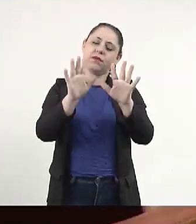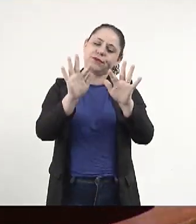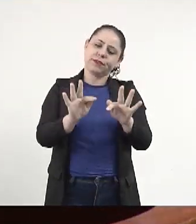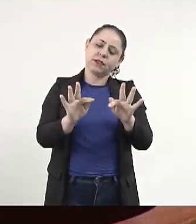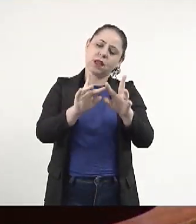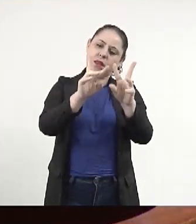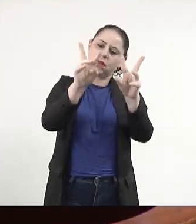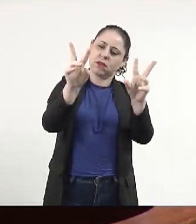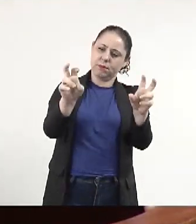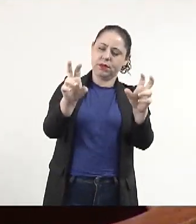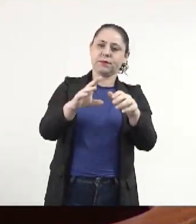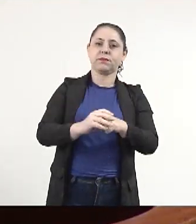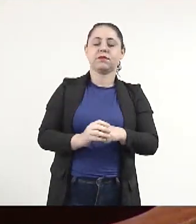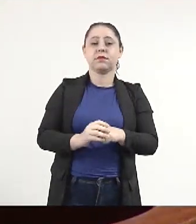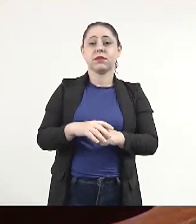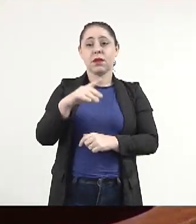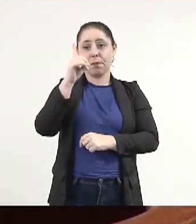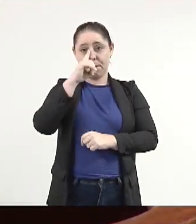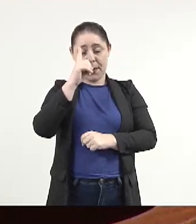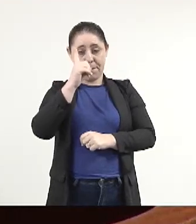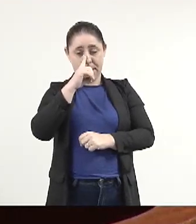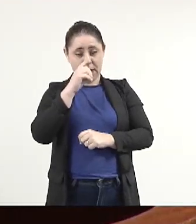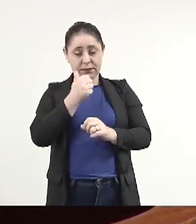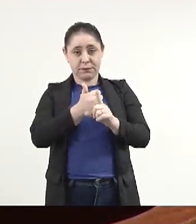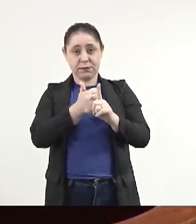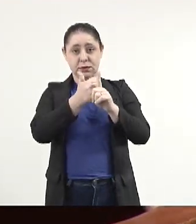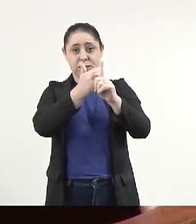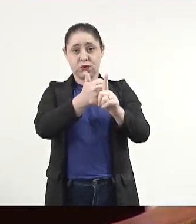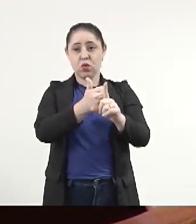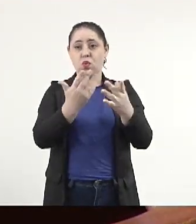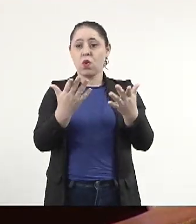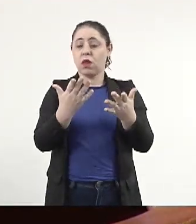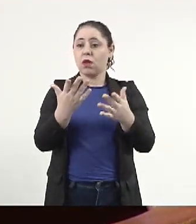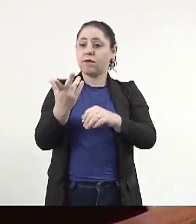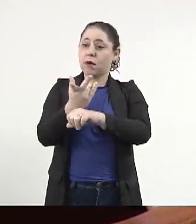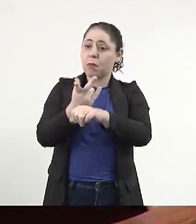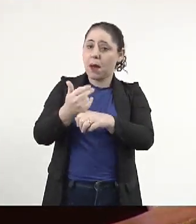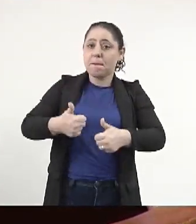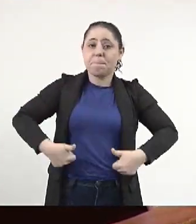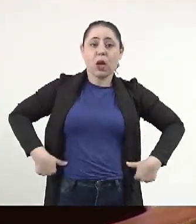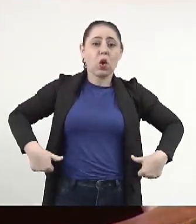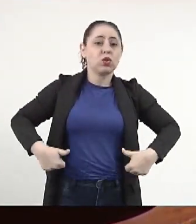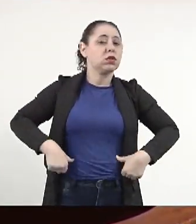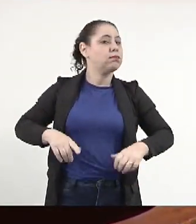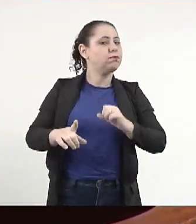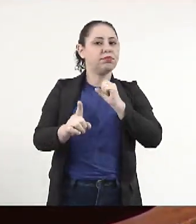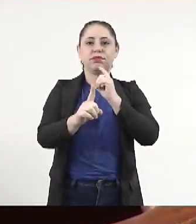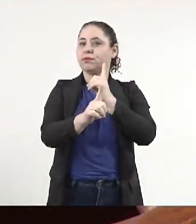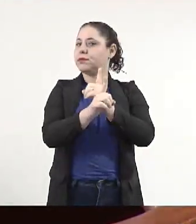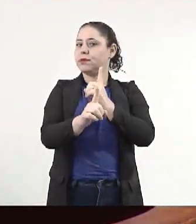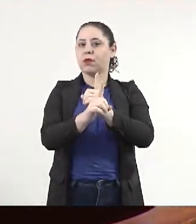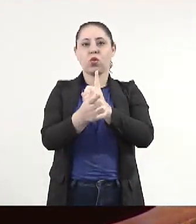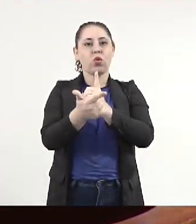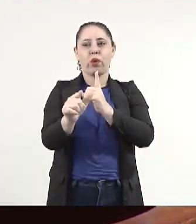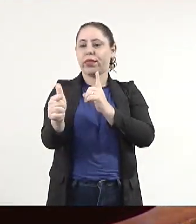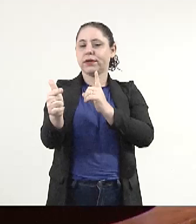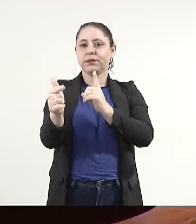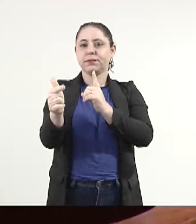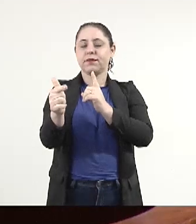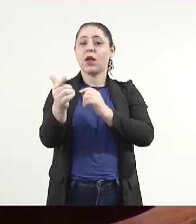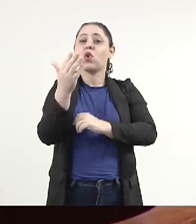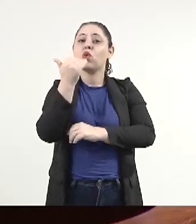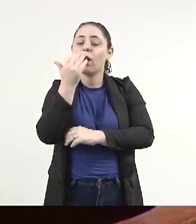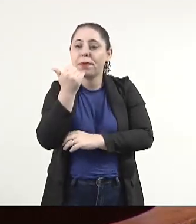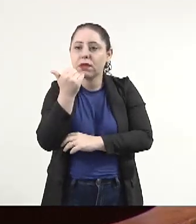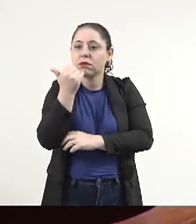finalizar esse assunto, as mães atípicas, quando vão buscar a fralda e não encontram, quando elas vão buscar a